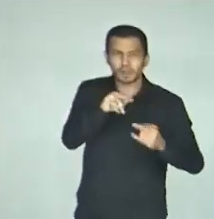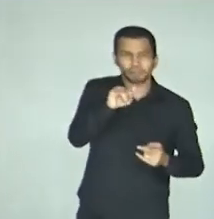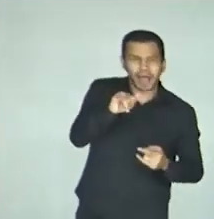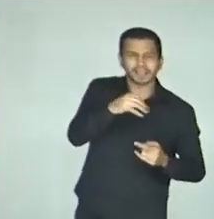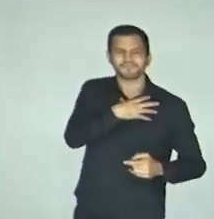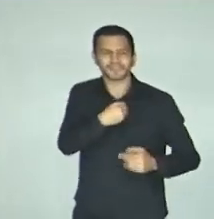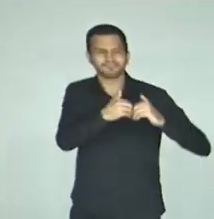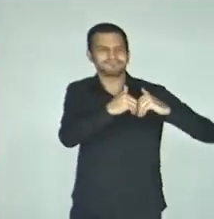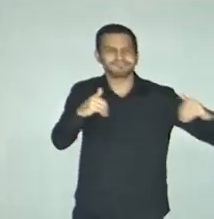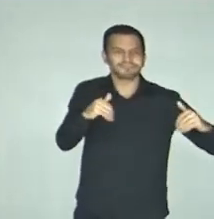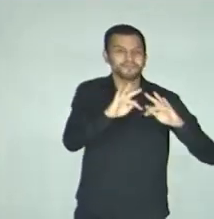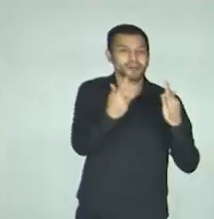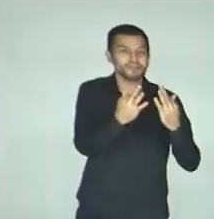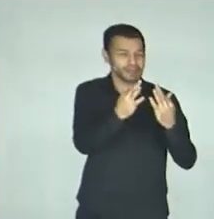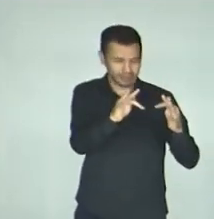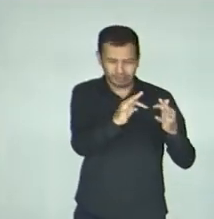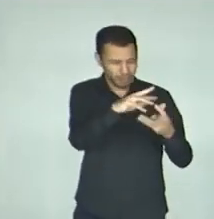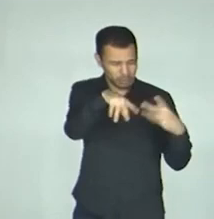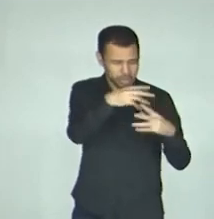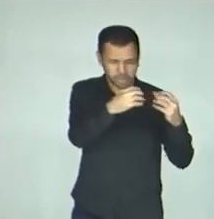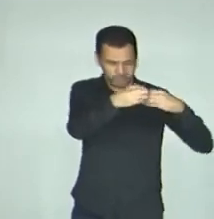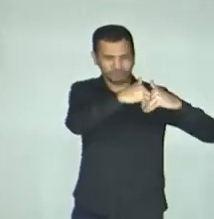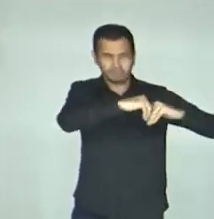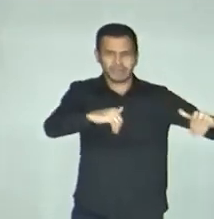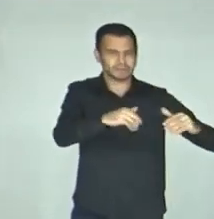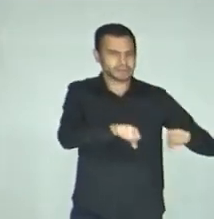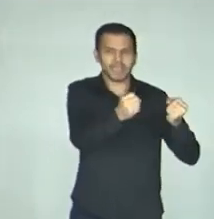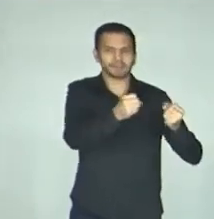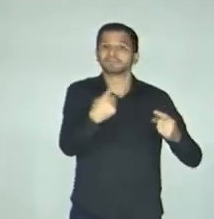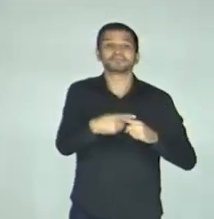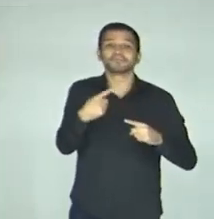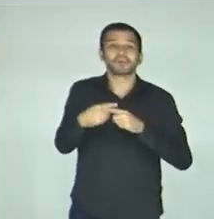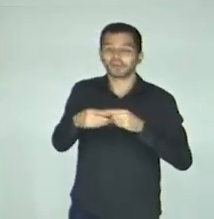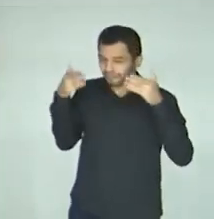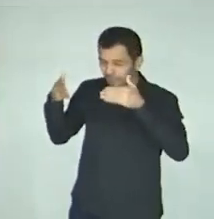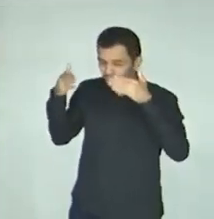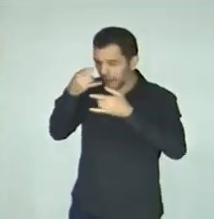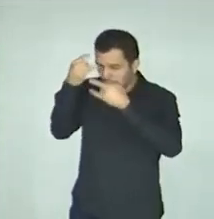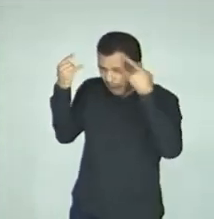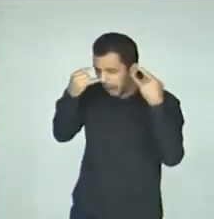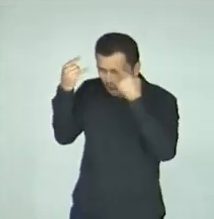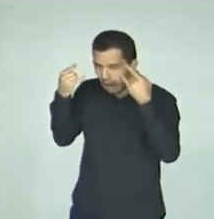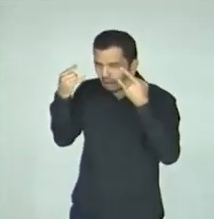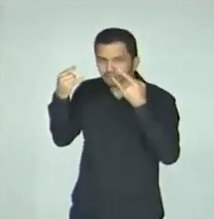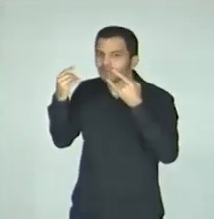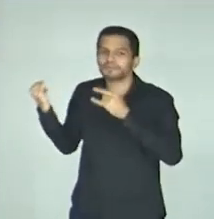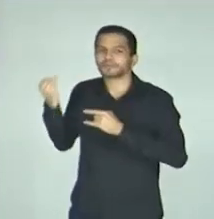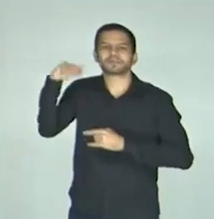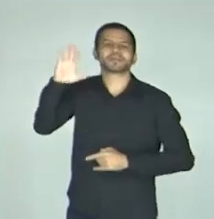separarem irmão se separarem porque muitas vezes negócios para animais que pessoas